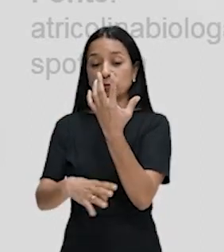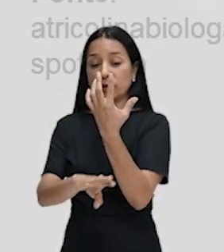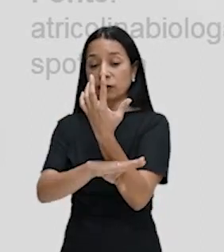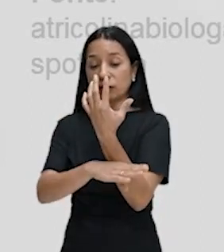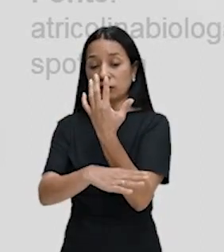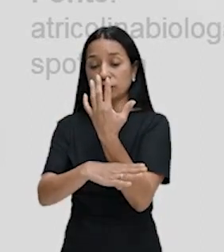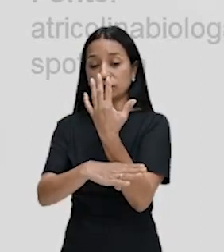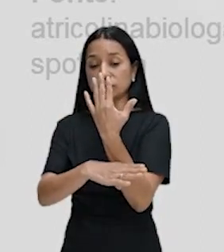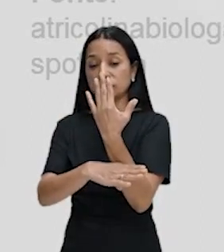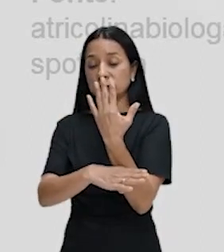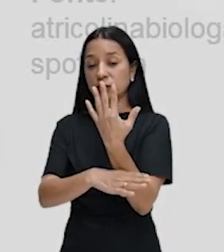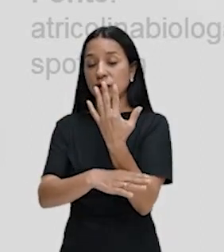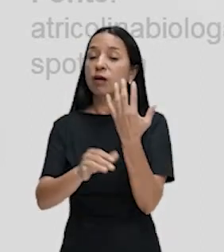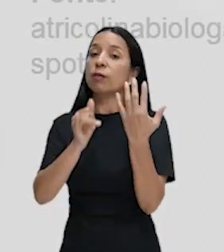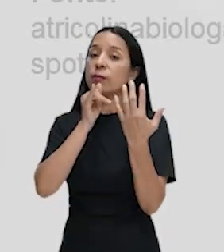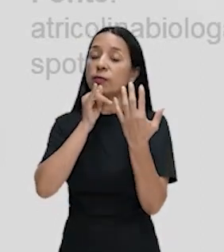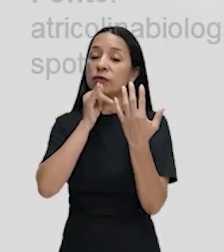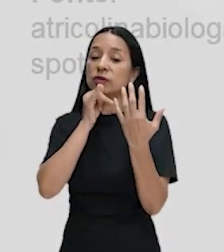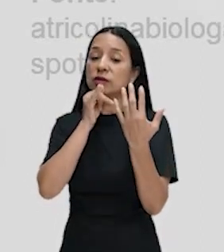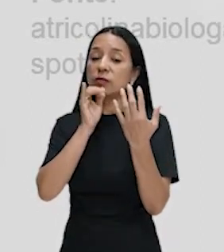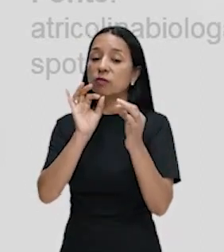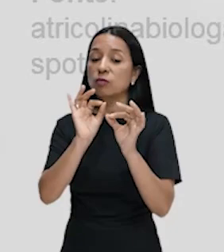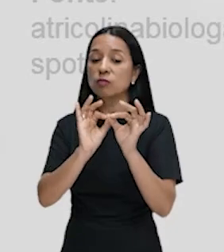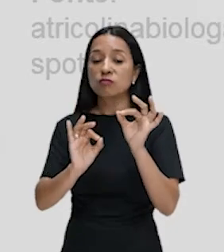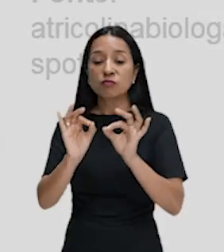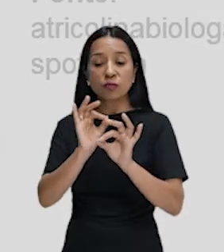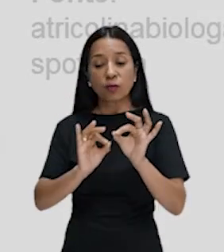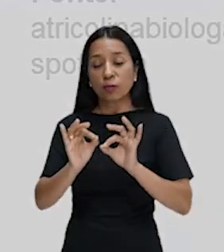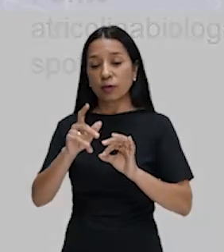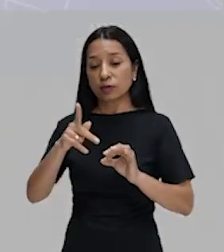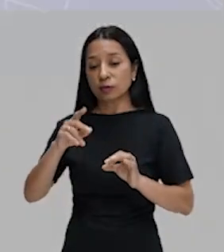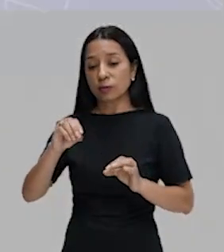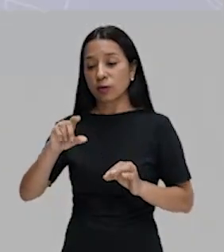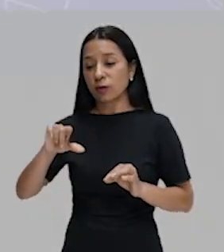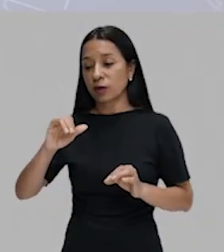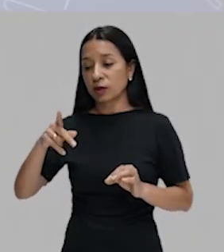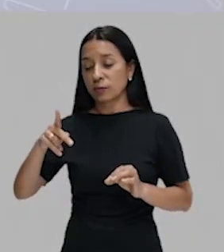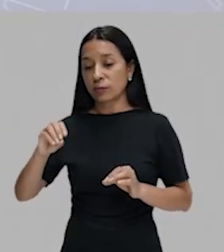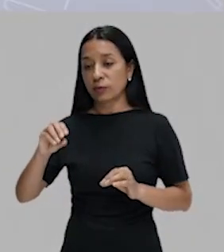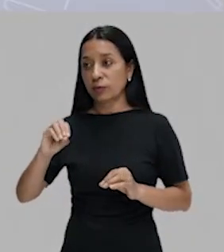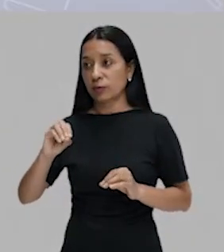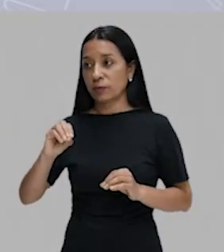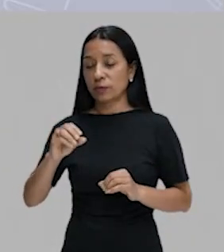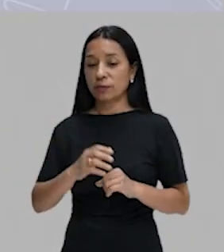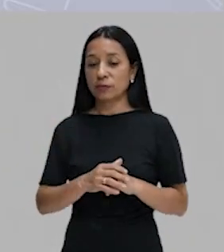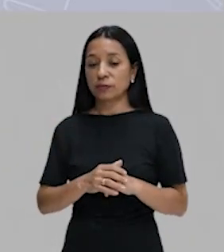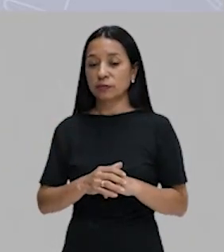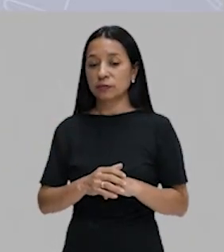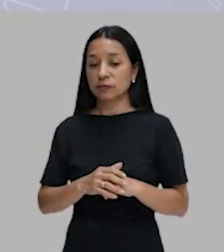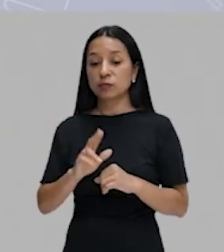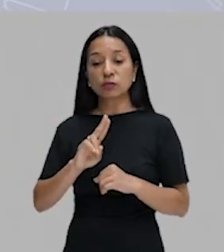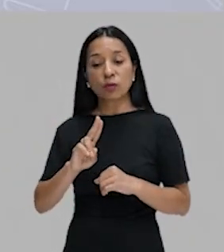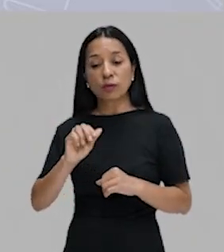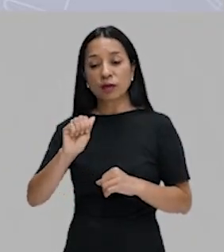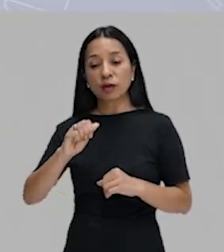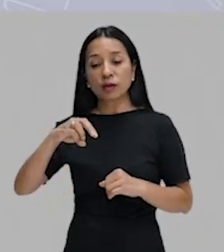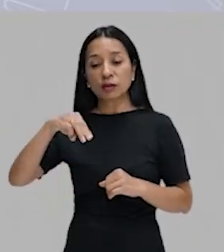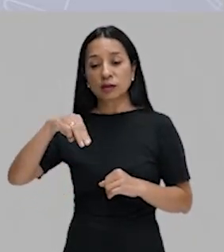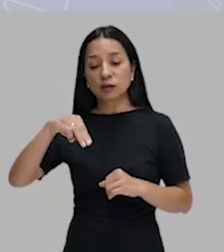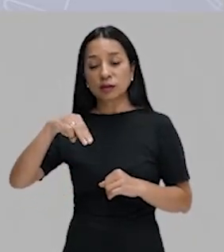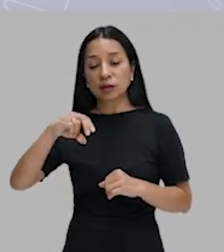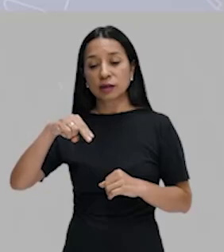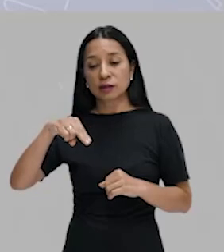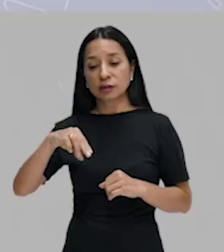planta. Dá um exemplo de uma forma de pólipo, as anêmonas do mar, certo? Uma